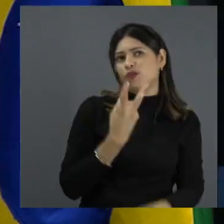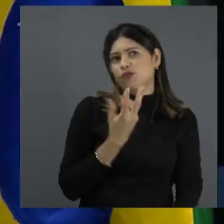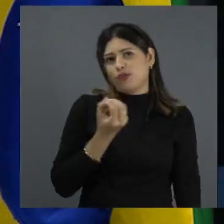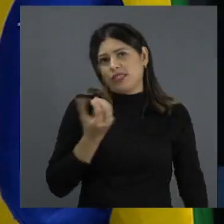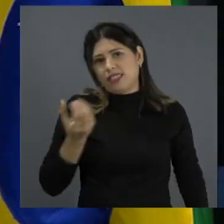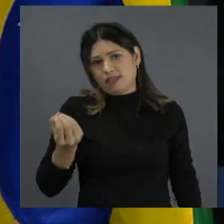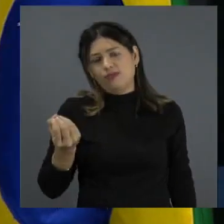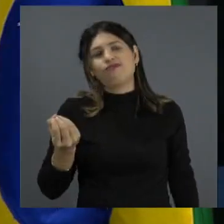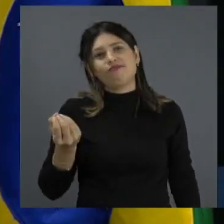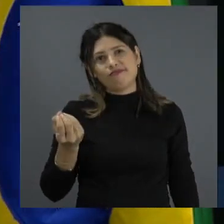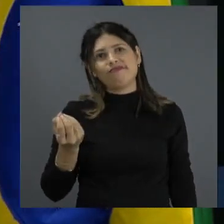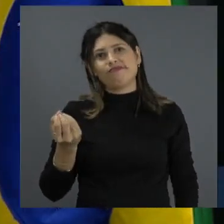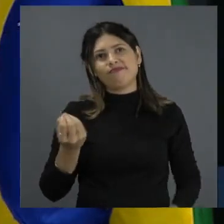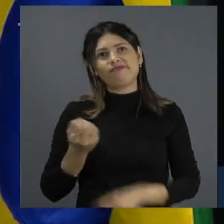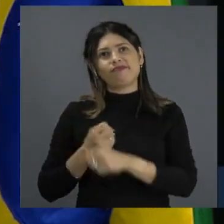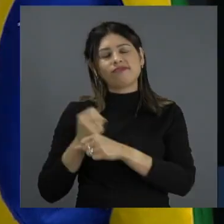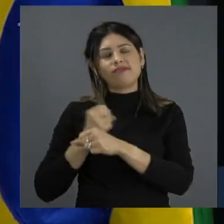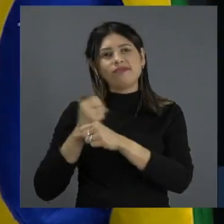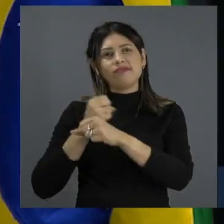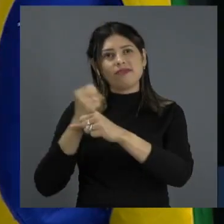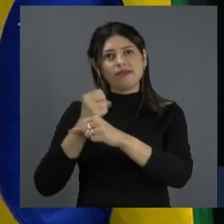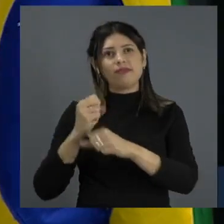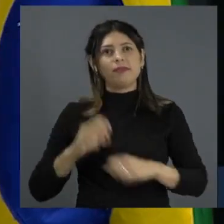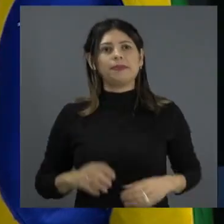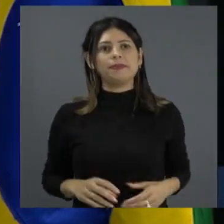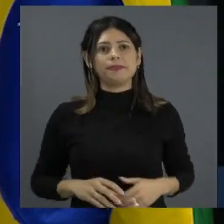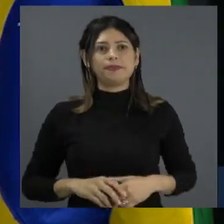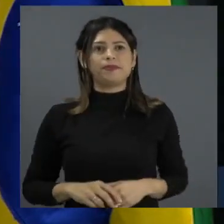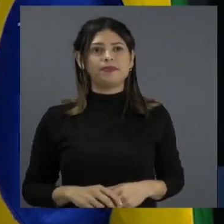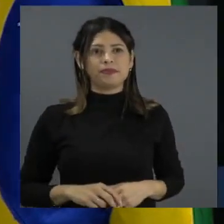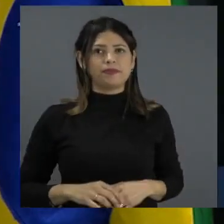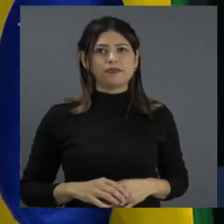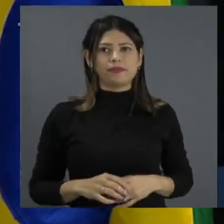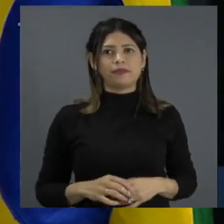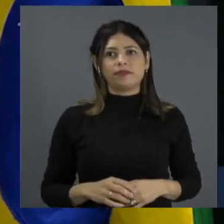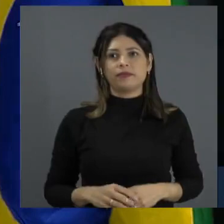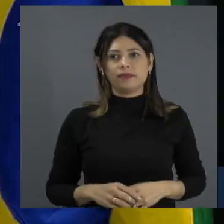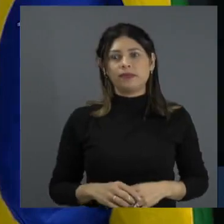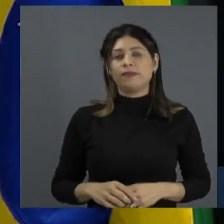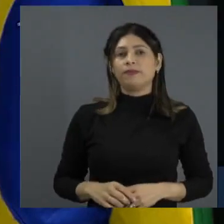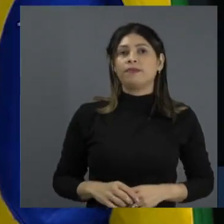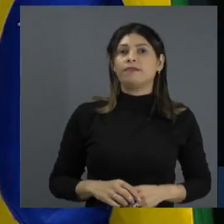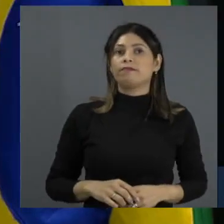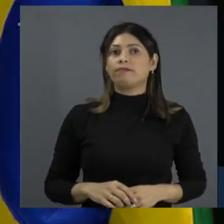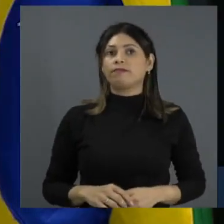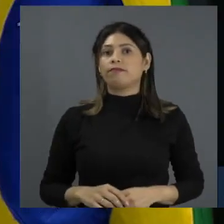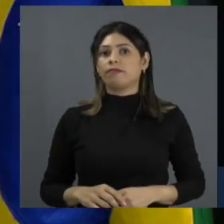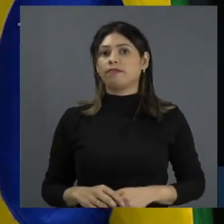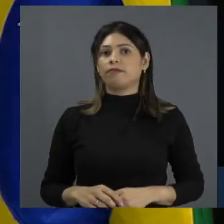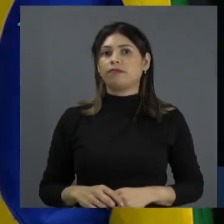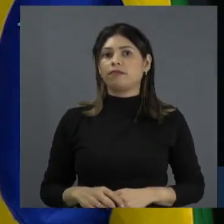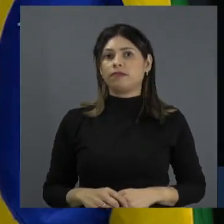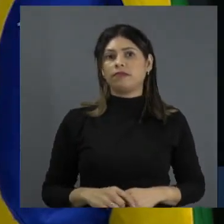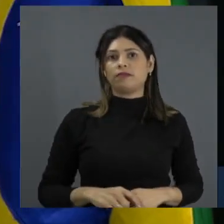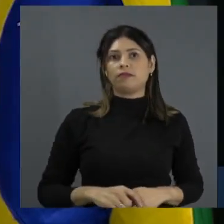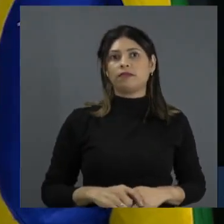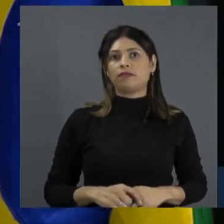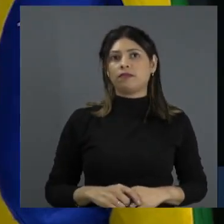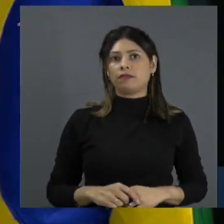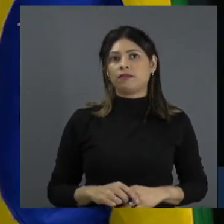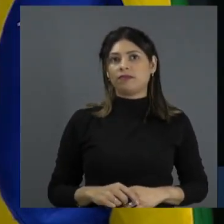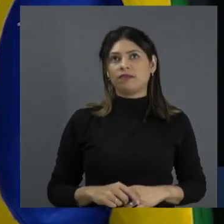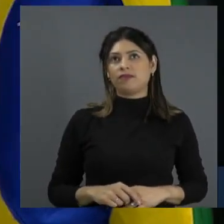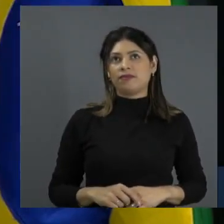nossa, do Senado Federal. Nós acabamos de sair, o senador Cajuru tocou no